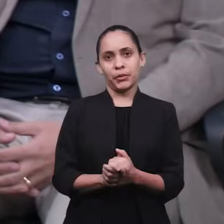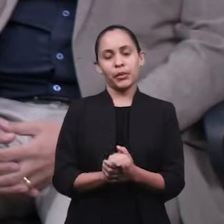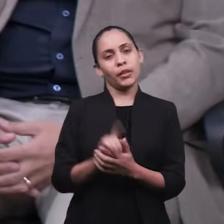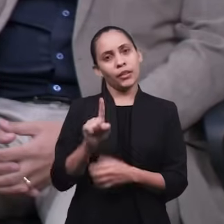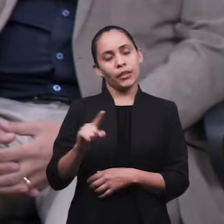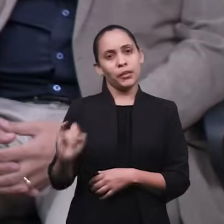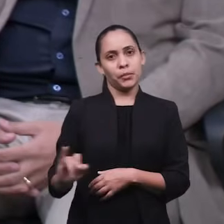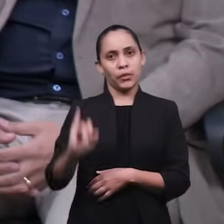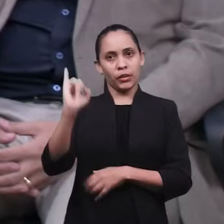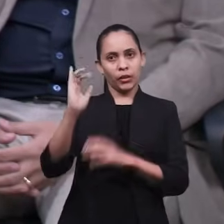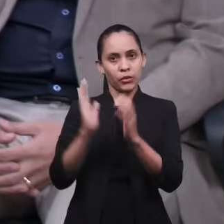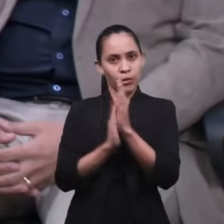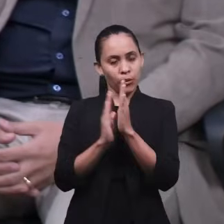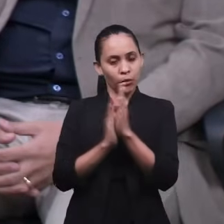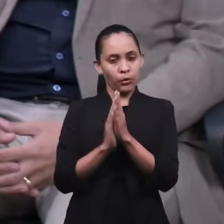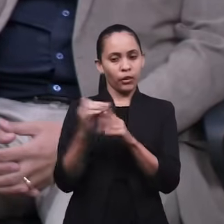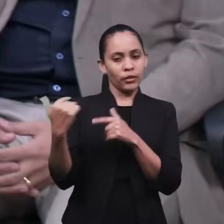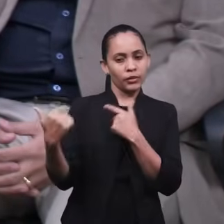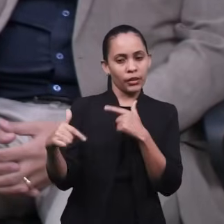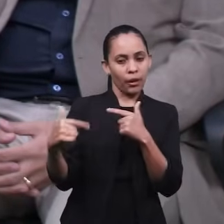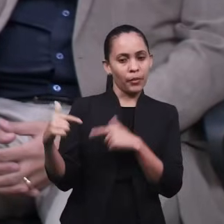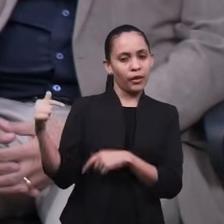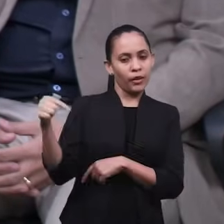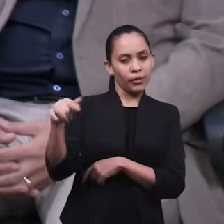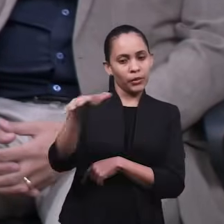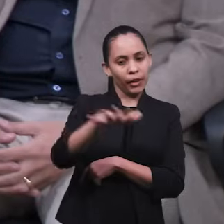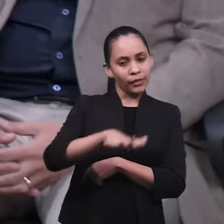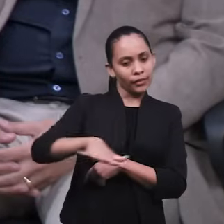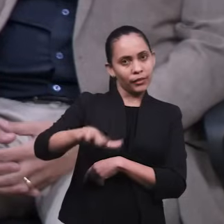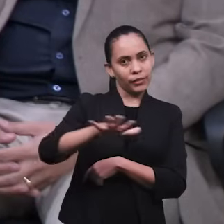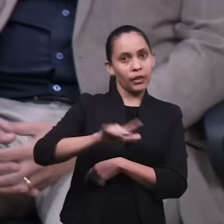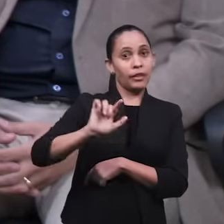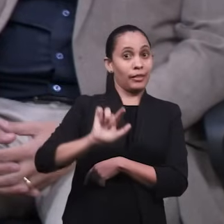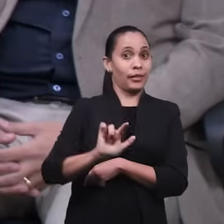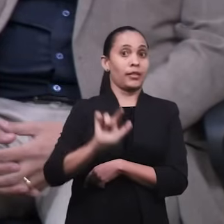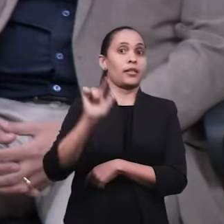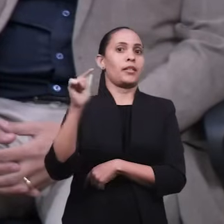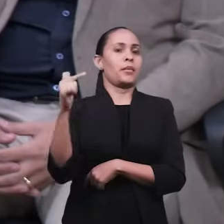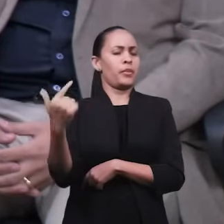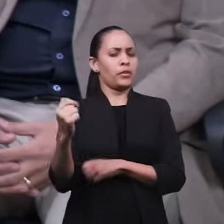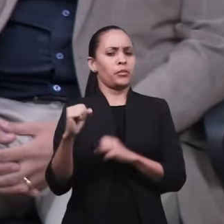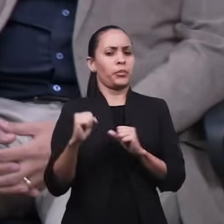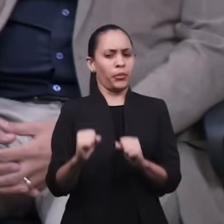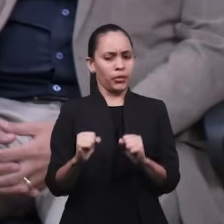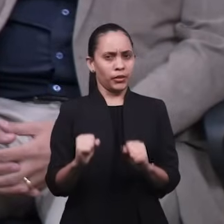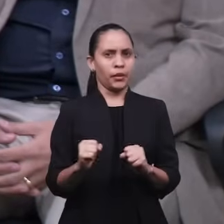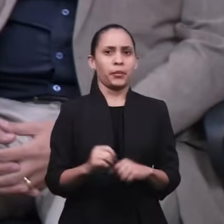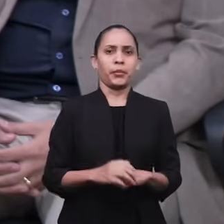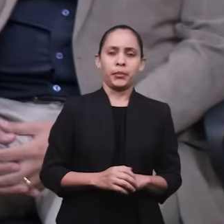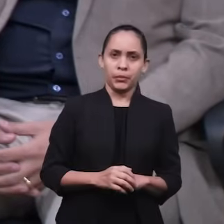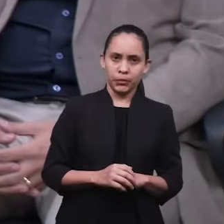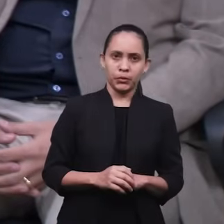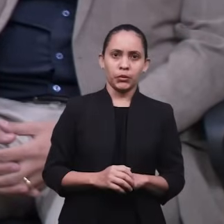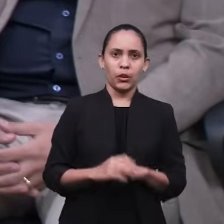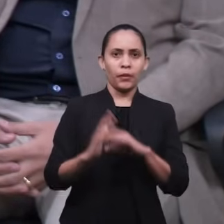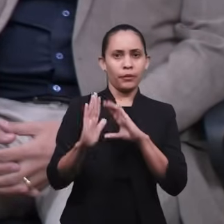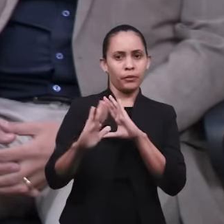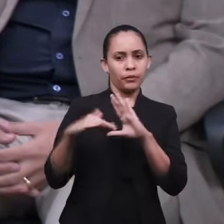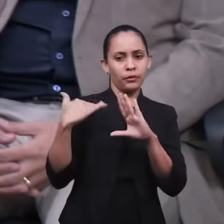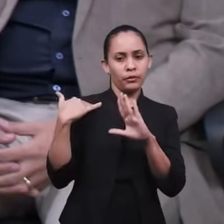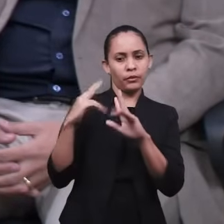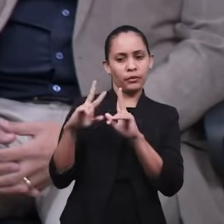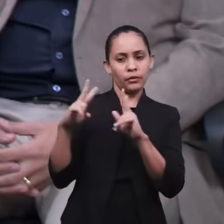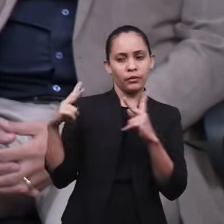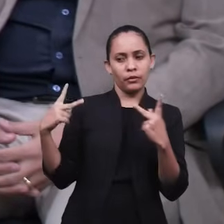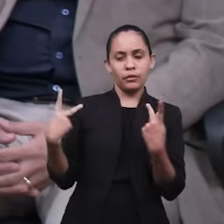Então é importante que o louvor seja trabalhado localmente, né, e depois, posteriormente, ele ser enviado